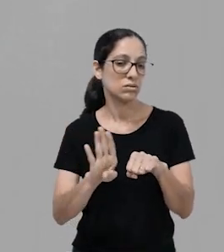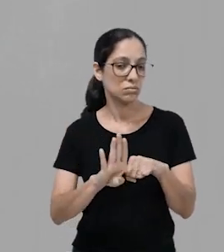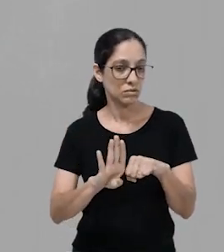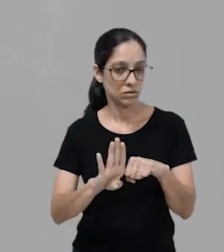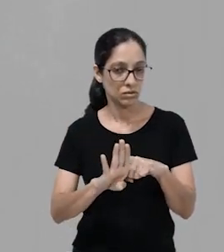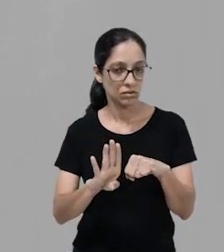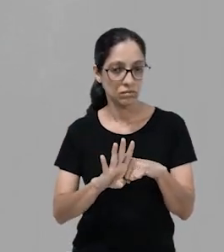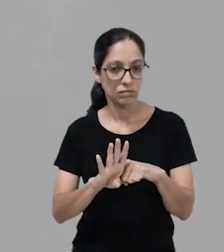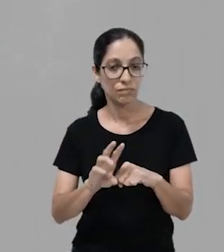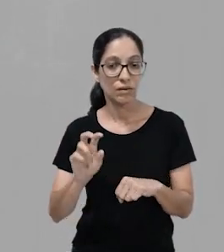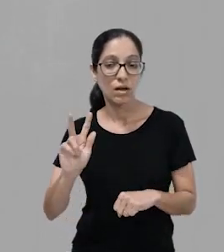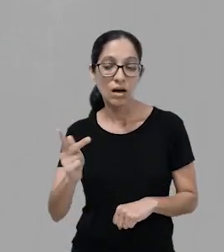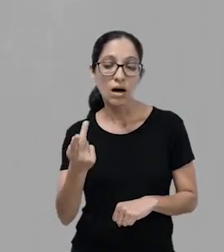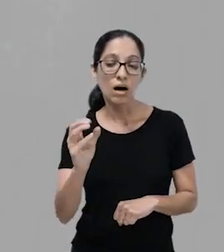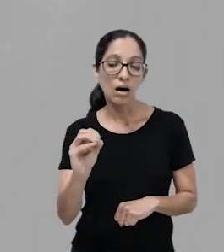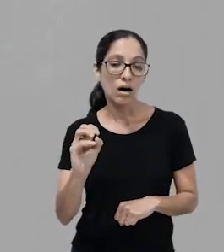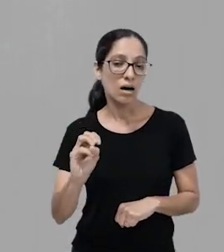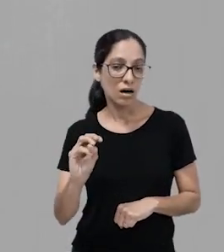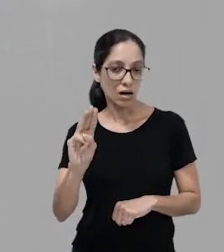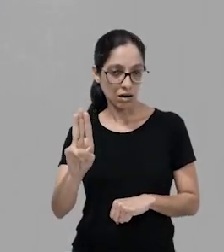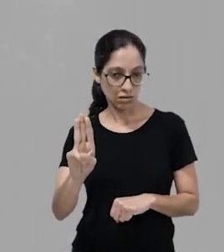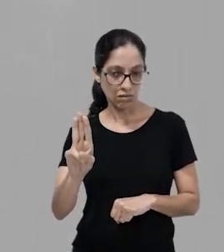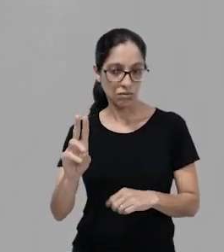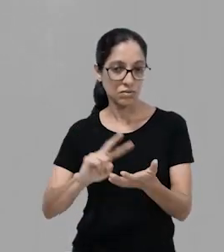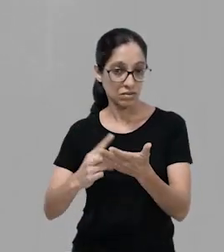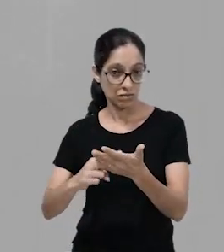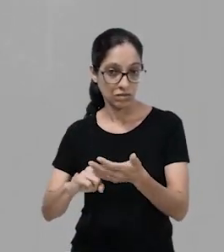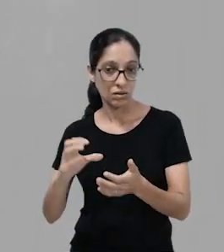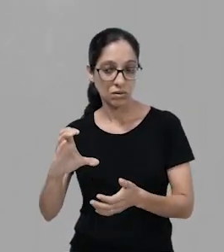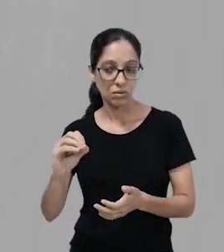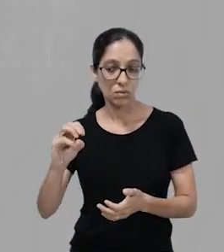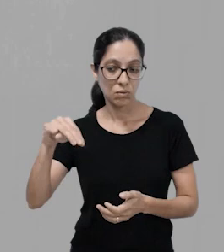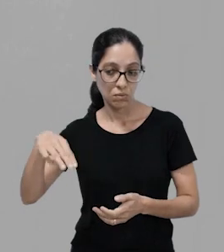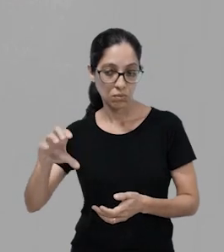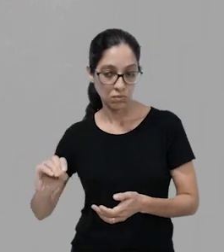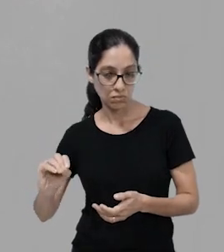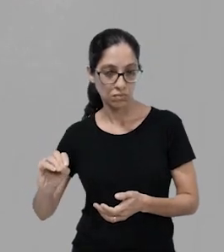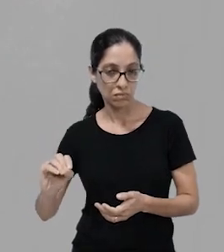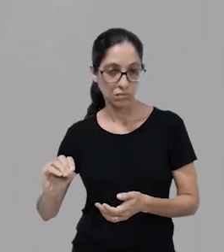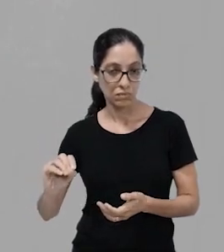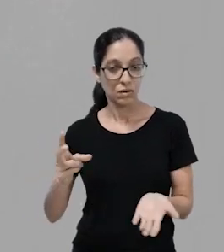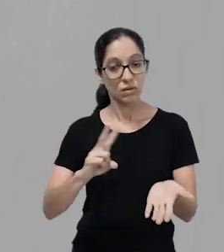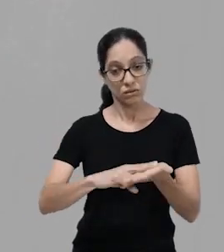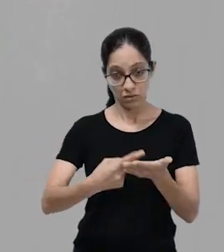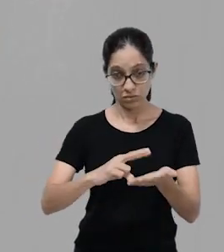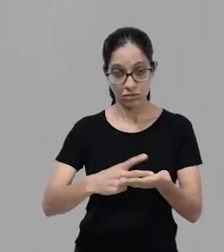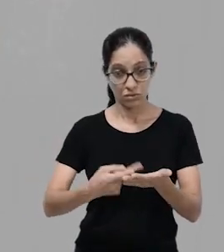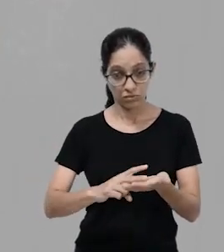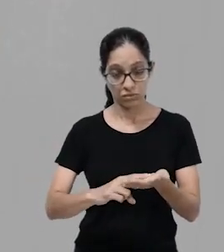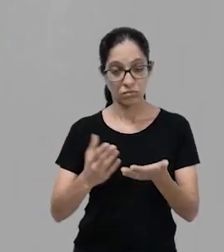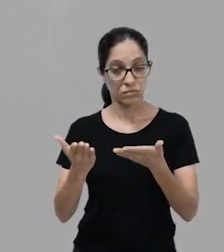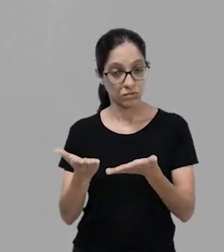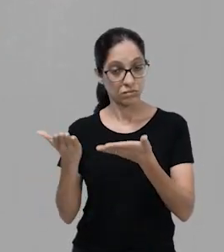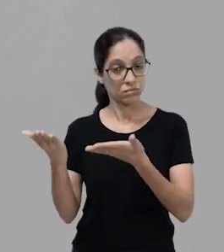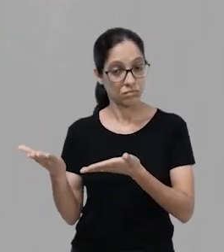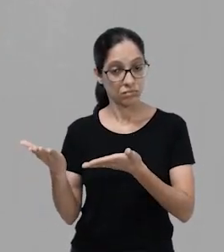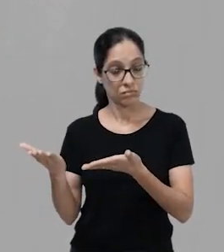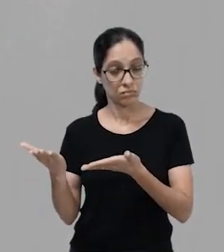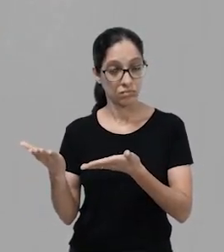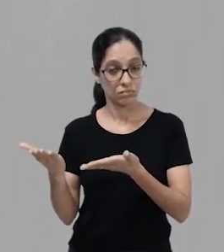How significa como. Nas nossas traduções, nós vamos usar a forma ou o jeito.